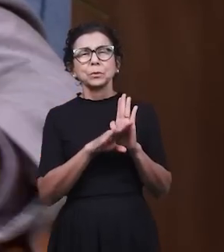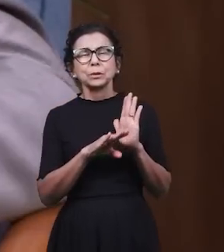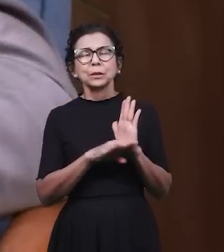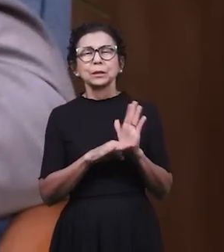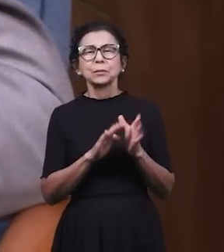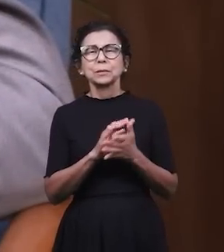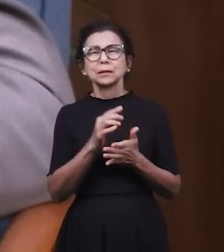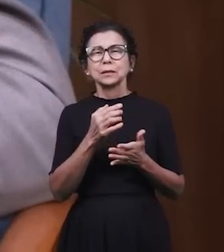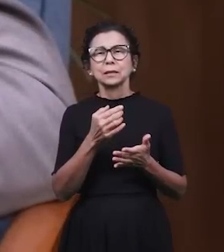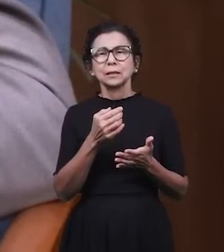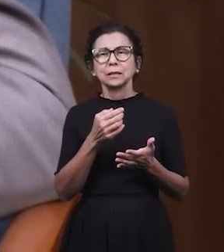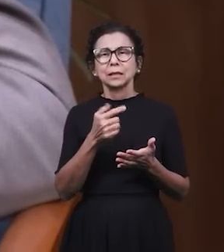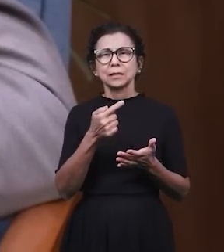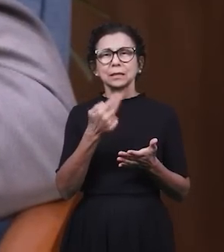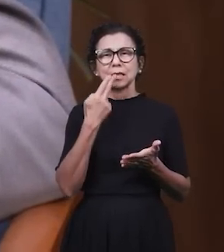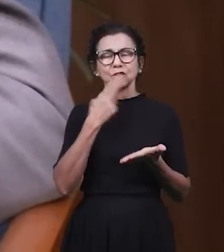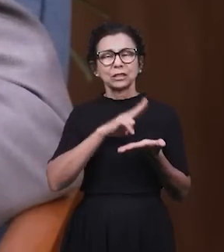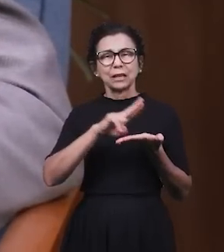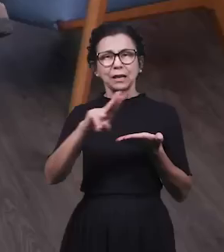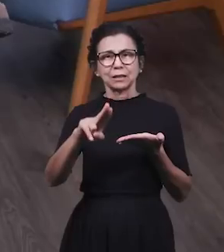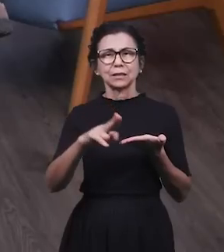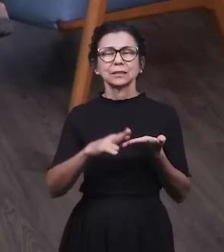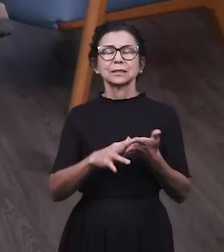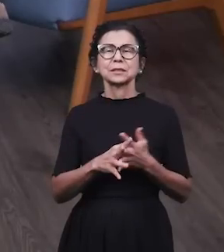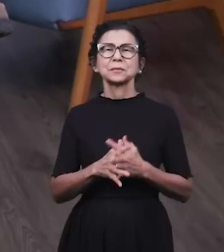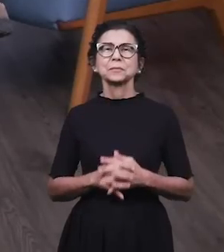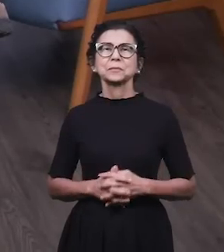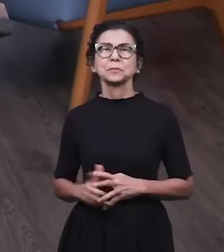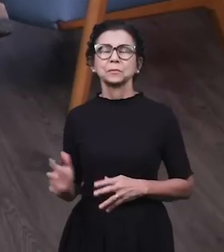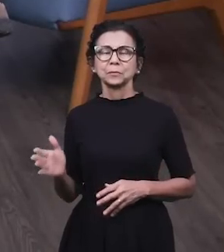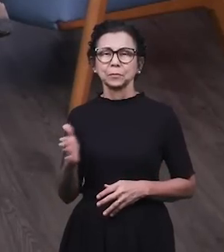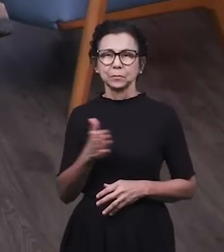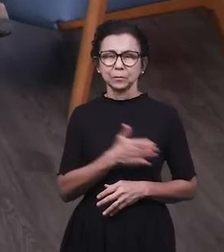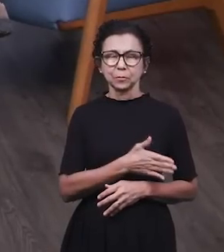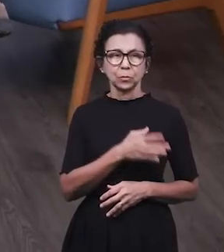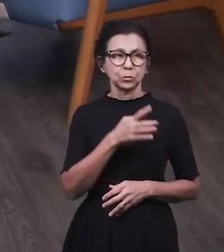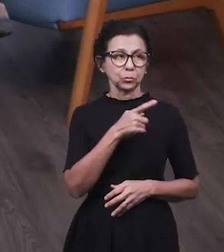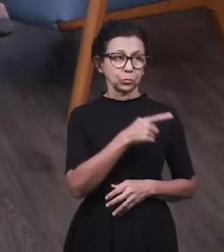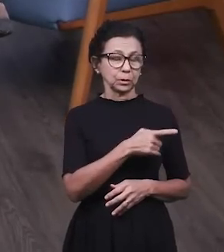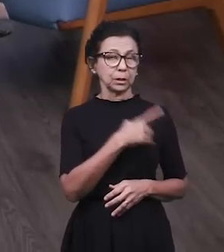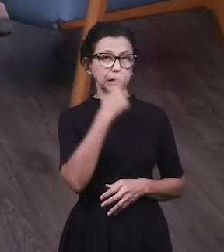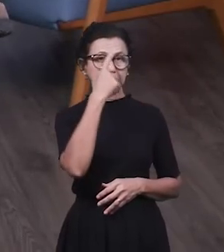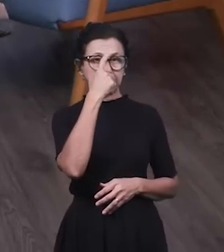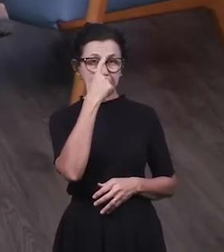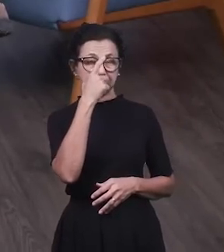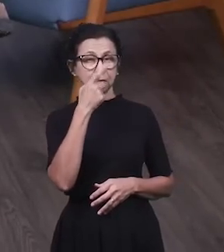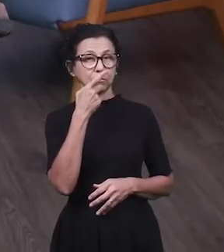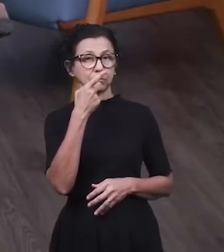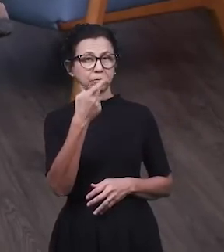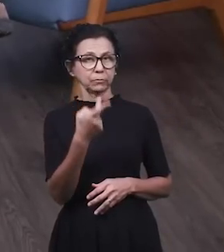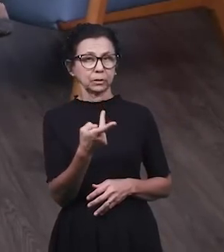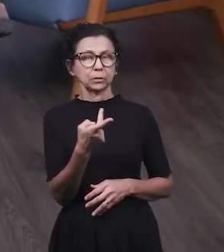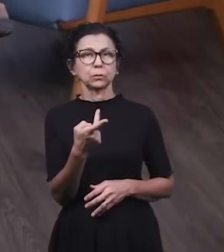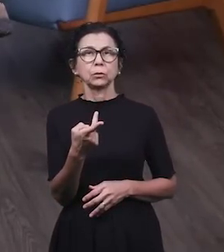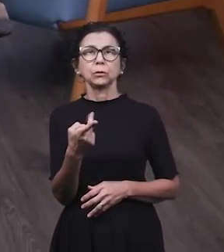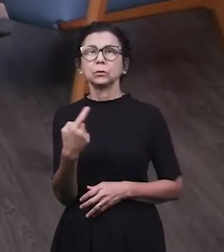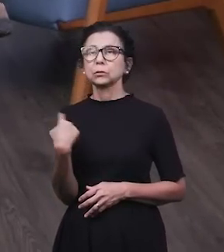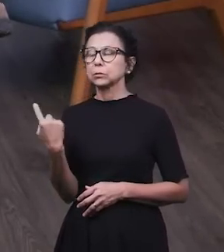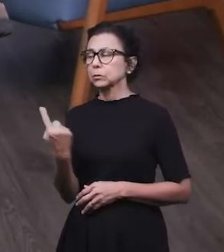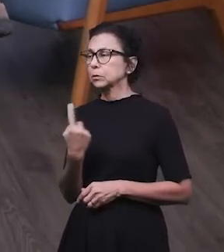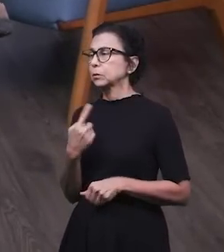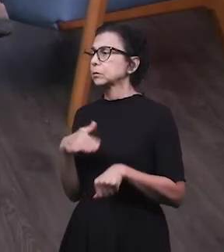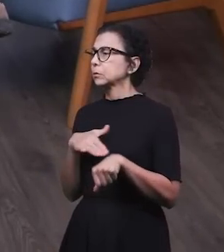e que você também pode ter acompanhado pela TV. Mas eu quero, Josias, só aqui dentro do que o Daniel falou, e